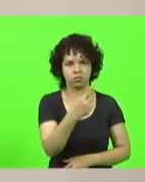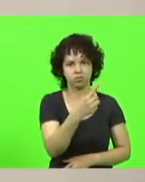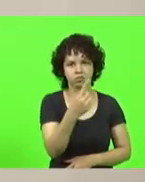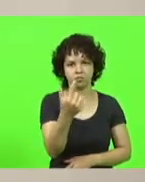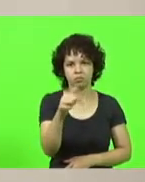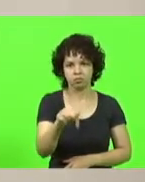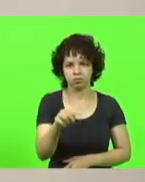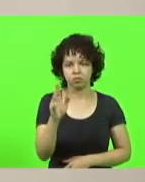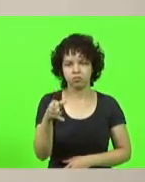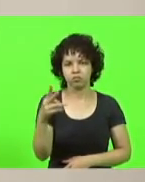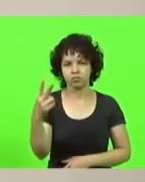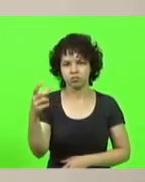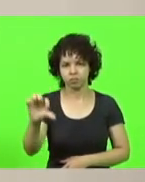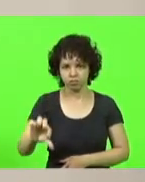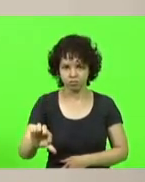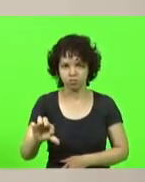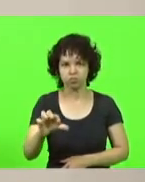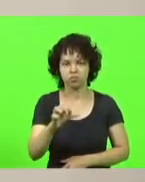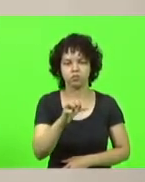117.2/2019, Projeto de Lei